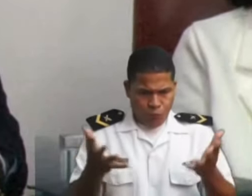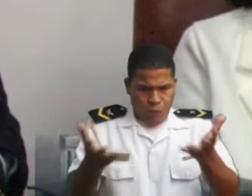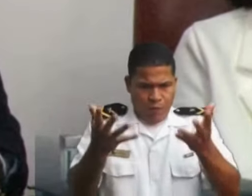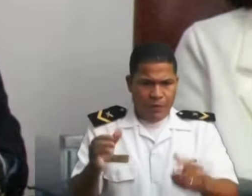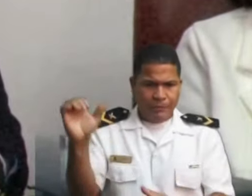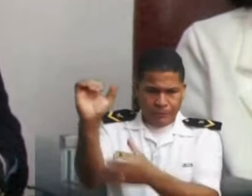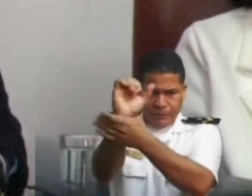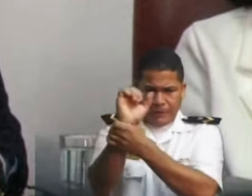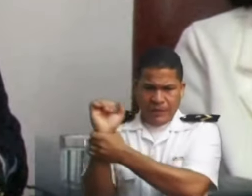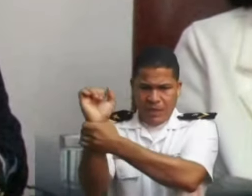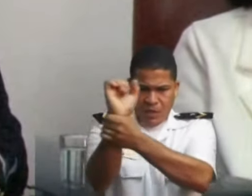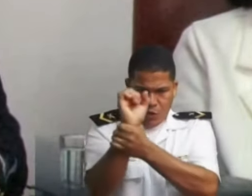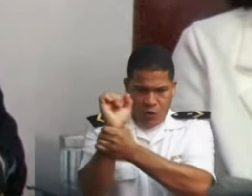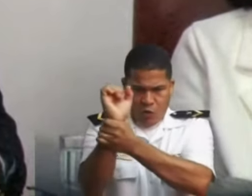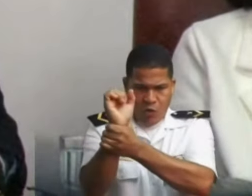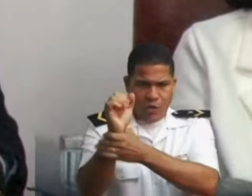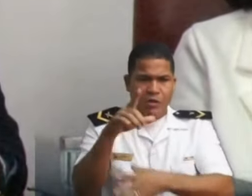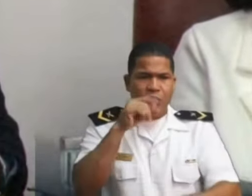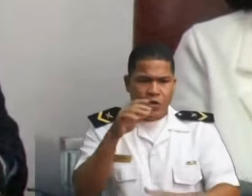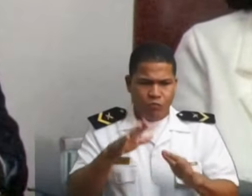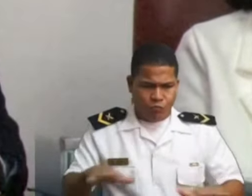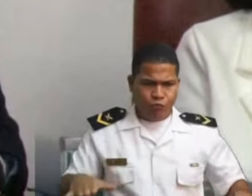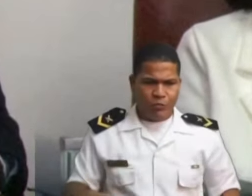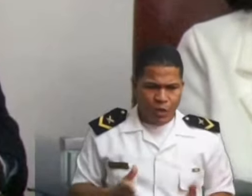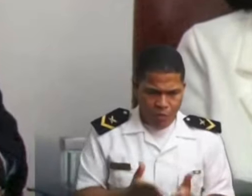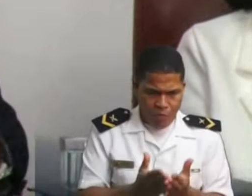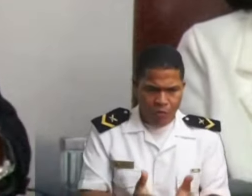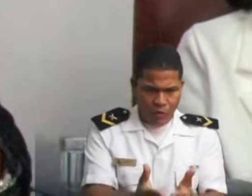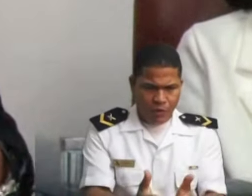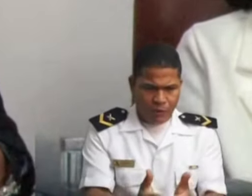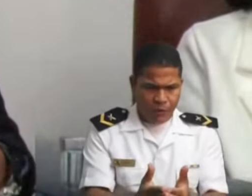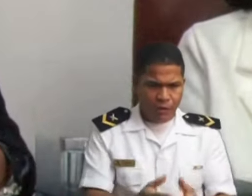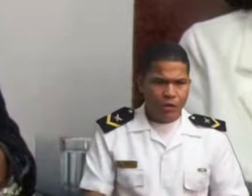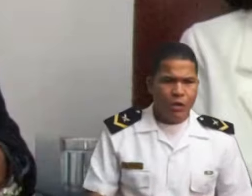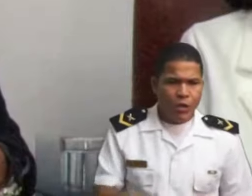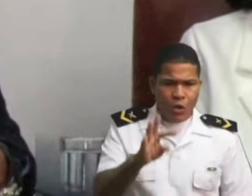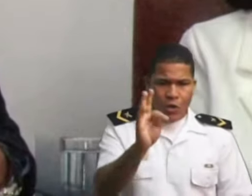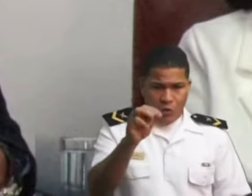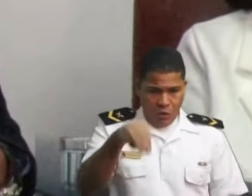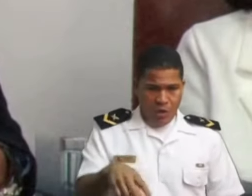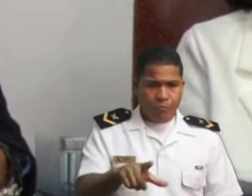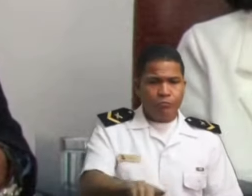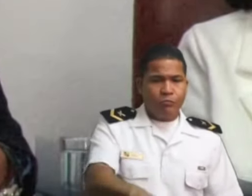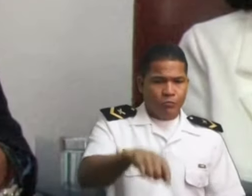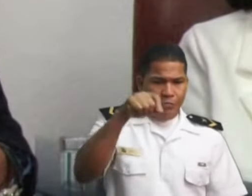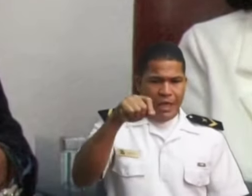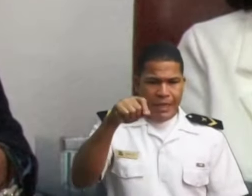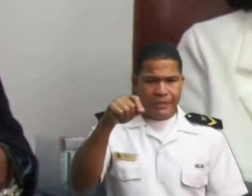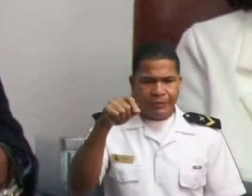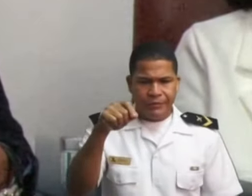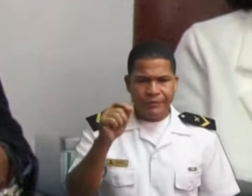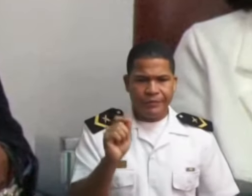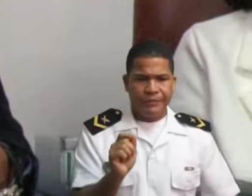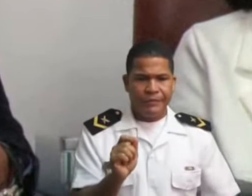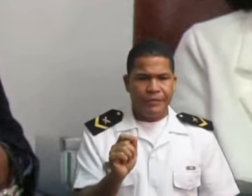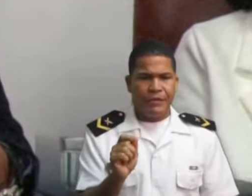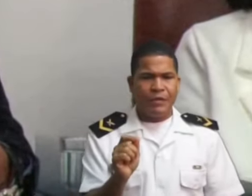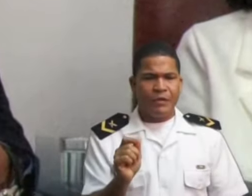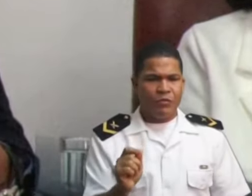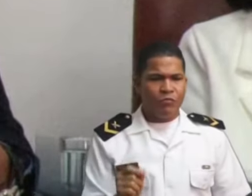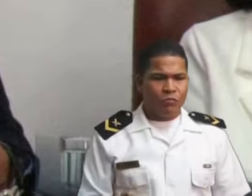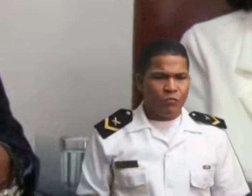Nesta atuada, o Tribunal tem se destacado ao longo dos anos pela legitimidade de seus